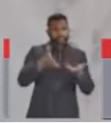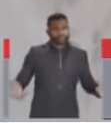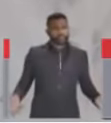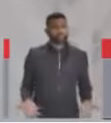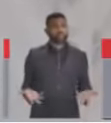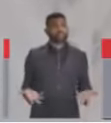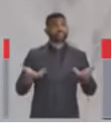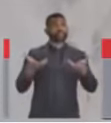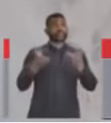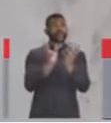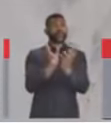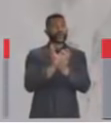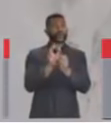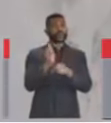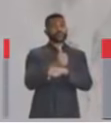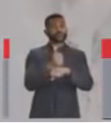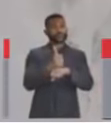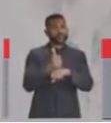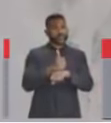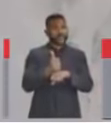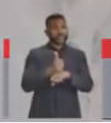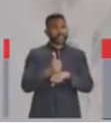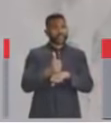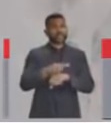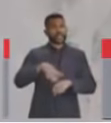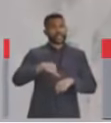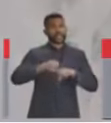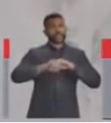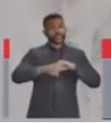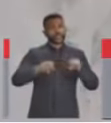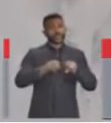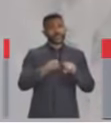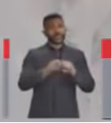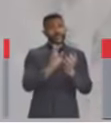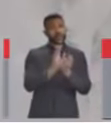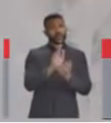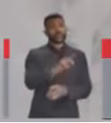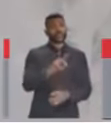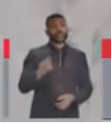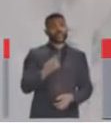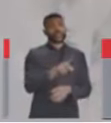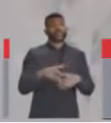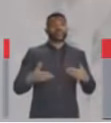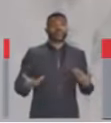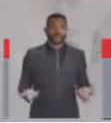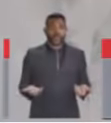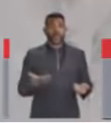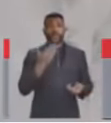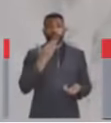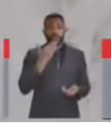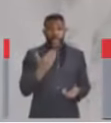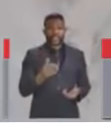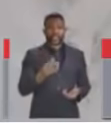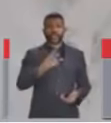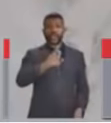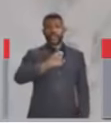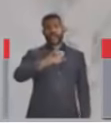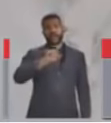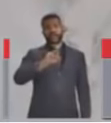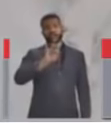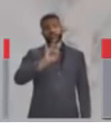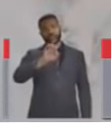valorização dos profissionais da educação sobretudo do magistério Então essa situação eles reivindicam o reajuste